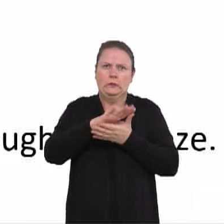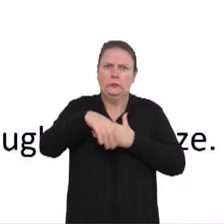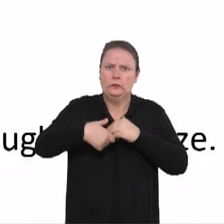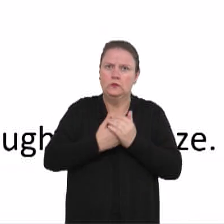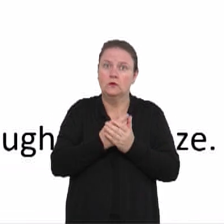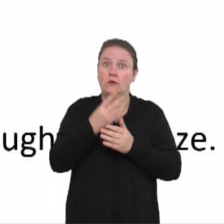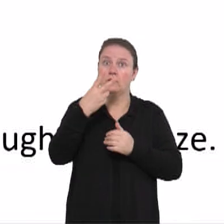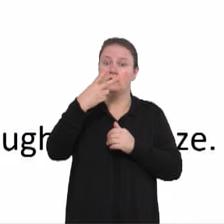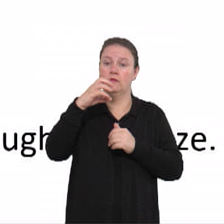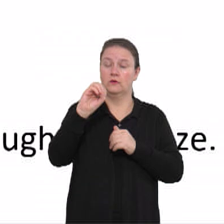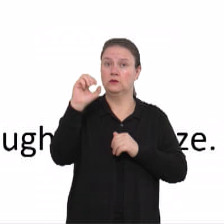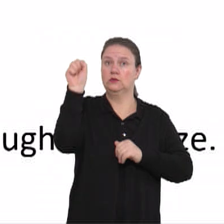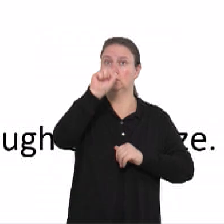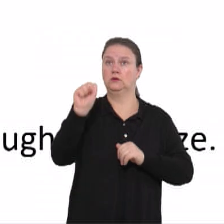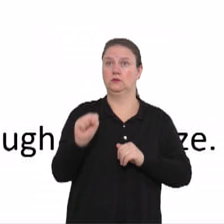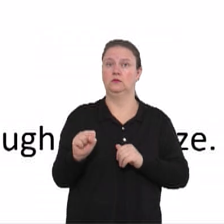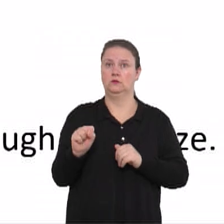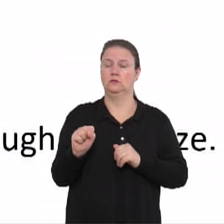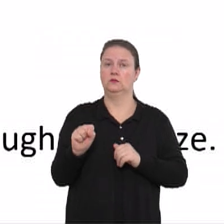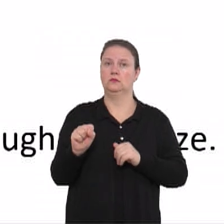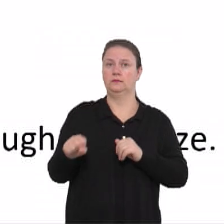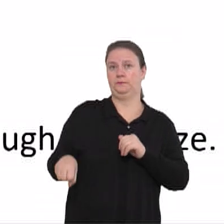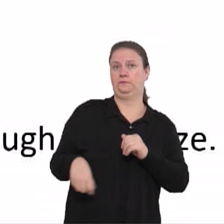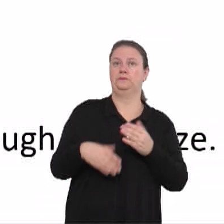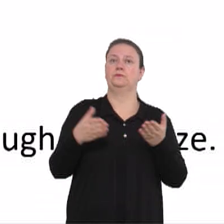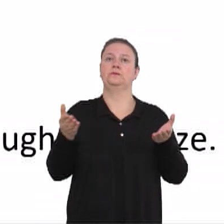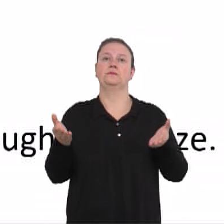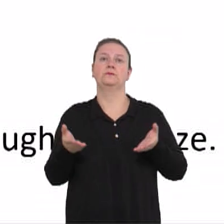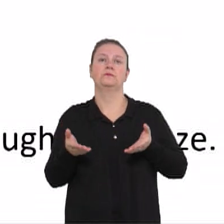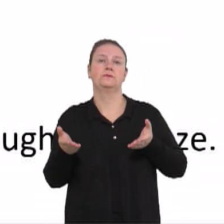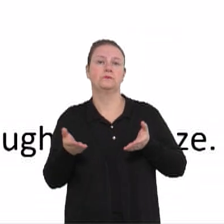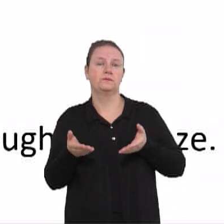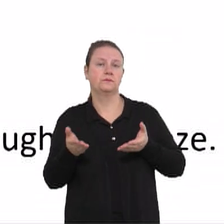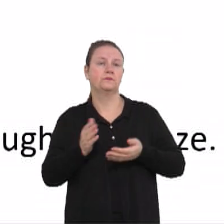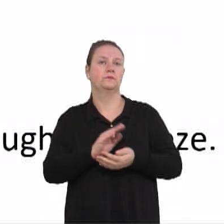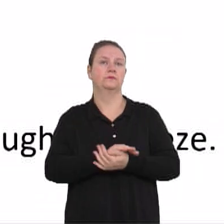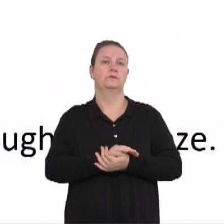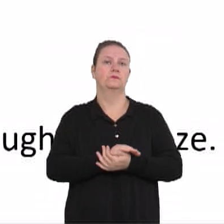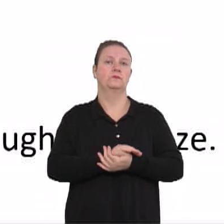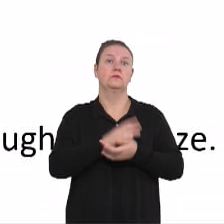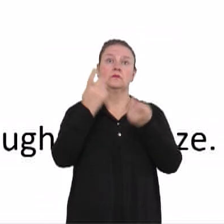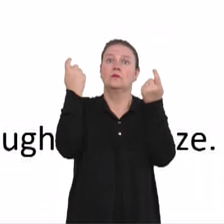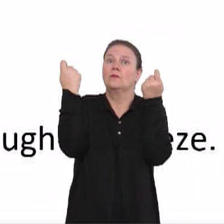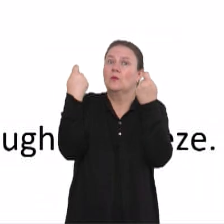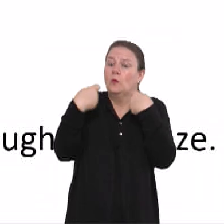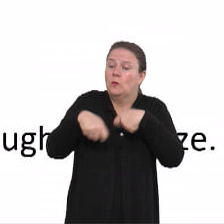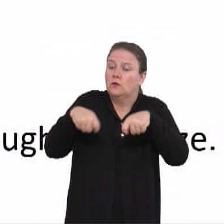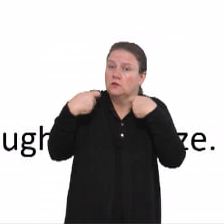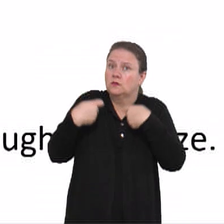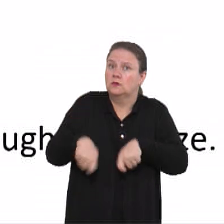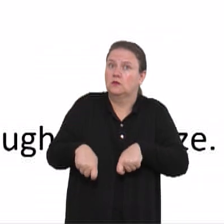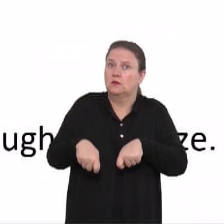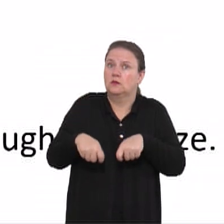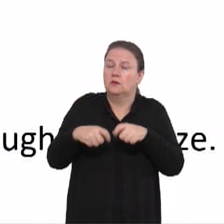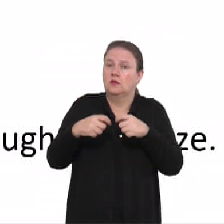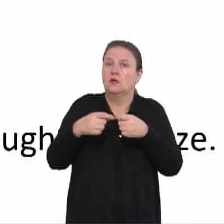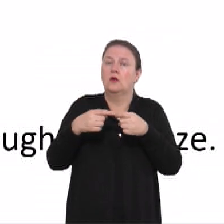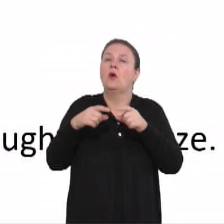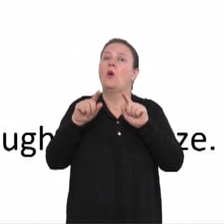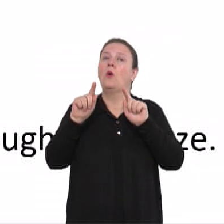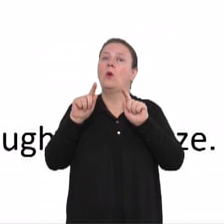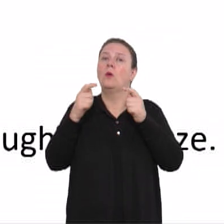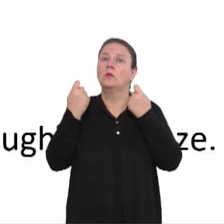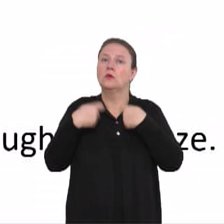segundos se de um mousse e usa today cover covers nise você deve usar um lenço para cobrir